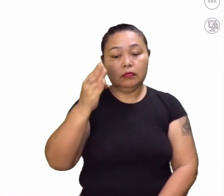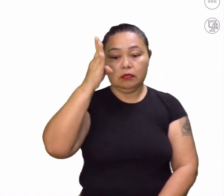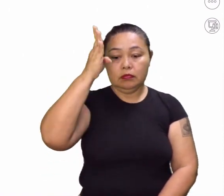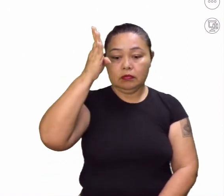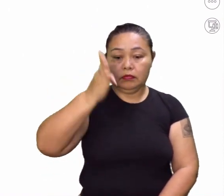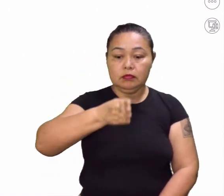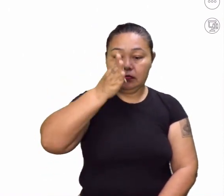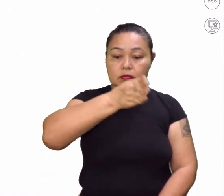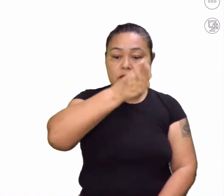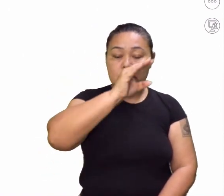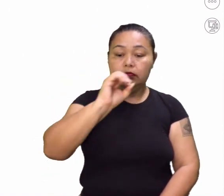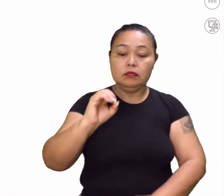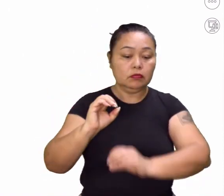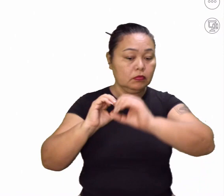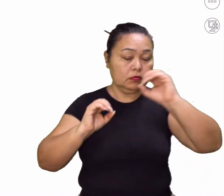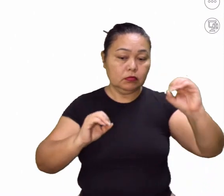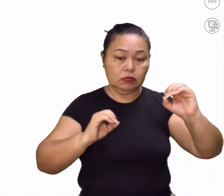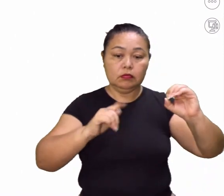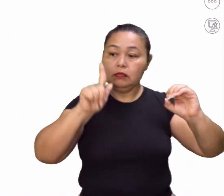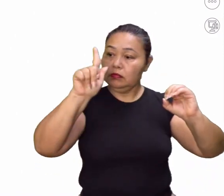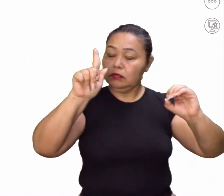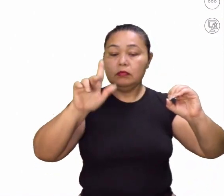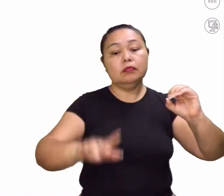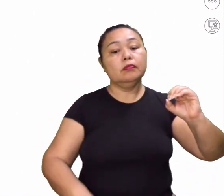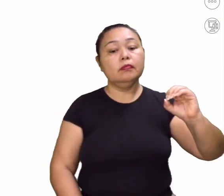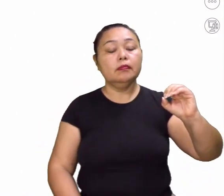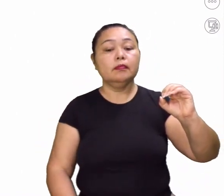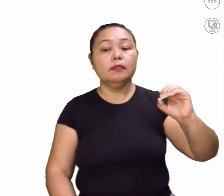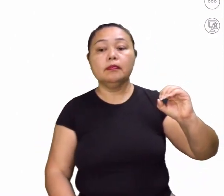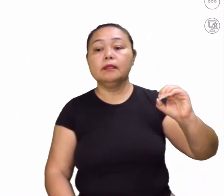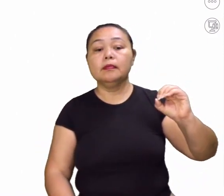sentido oeste, em relação ao Greenwich.